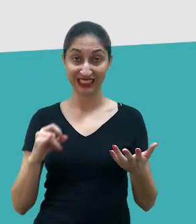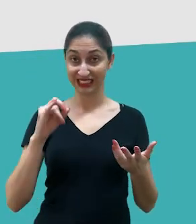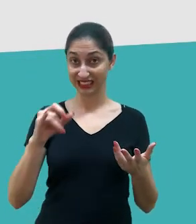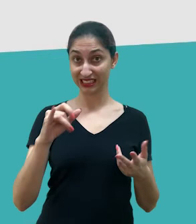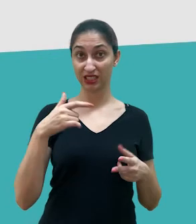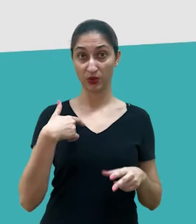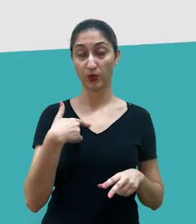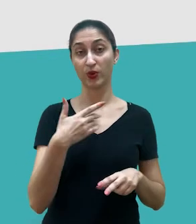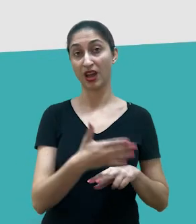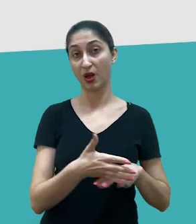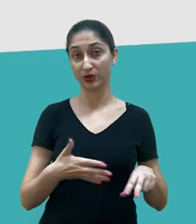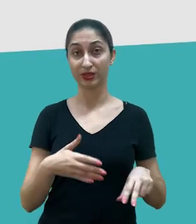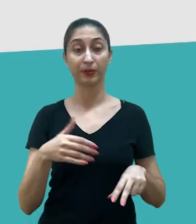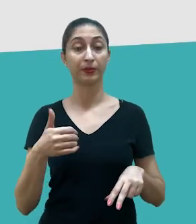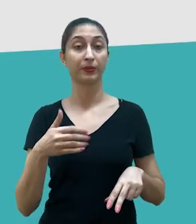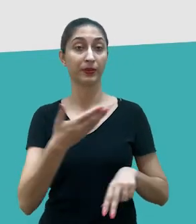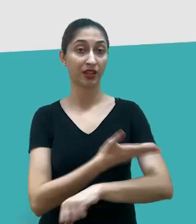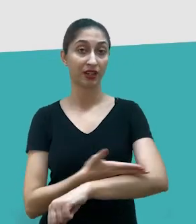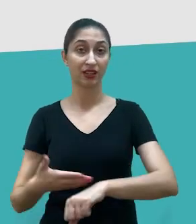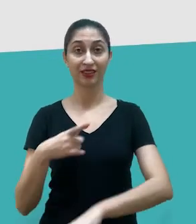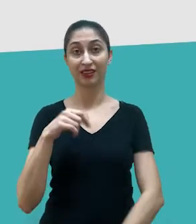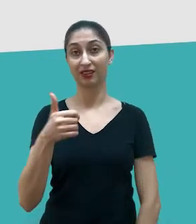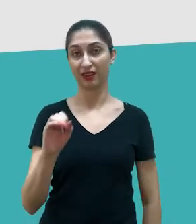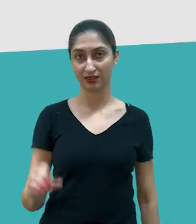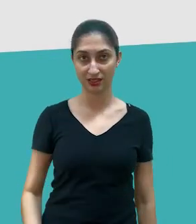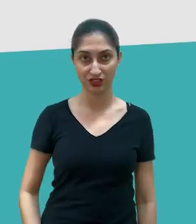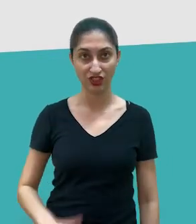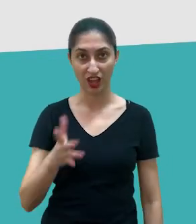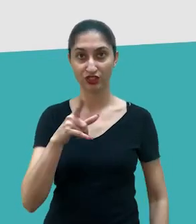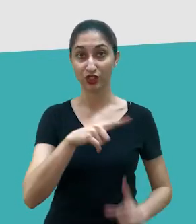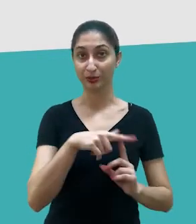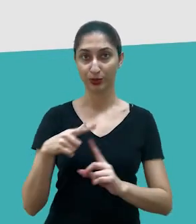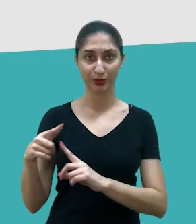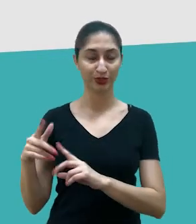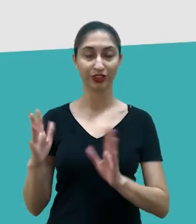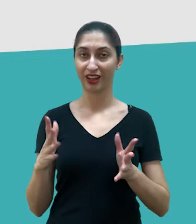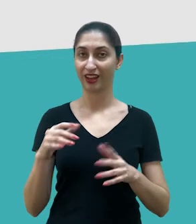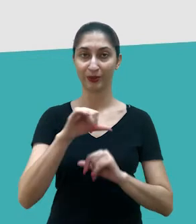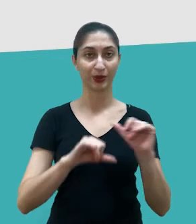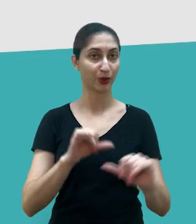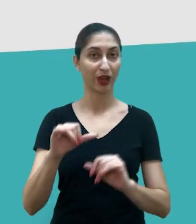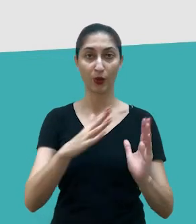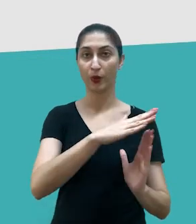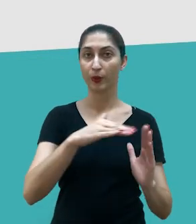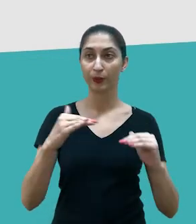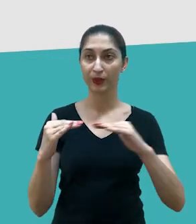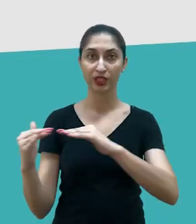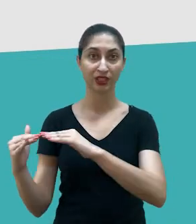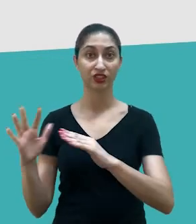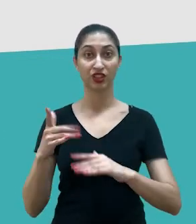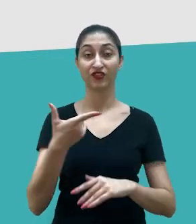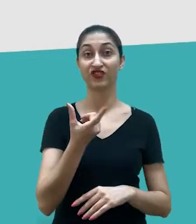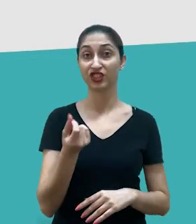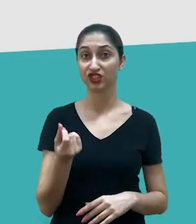branca, eu já tenho mais 5, 10 looks. E aí, essa troca, ela vai acontecendo com 20